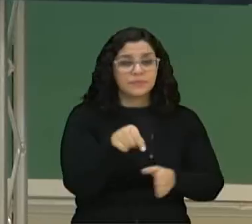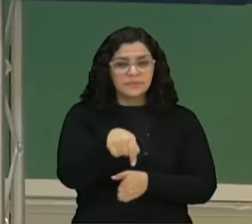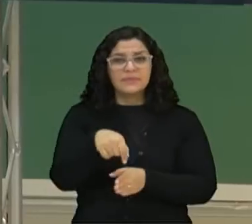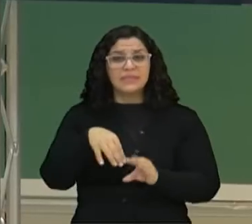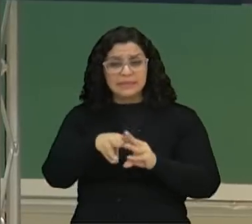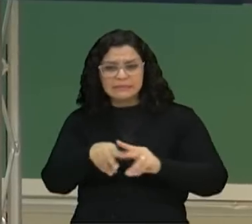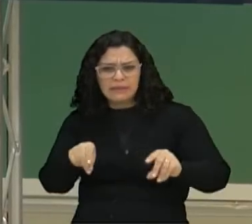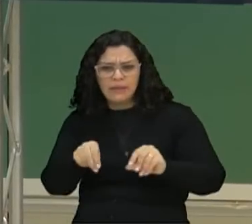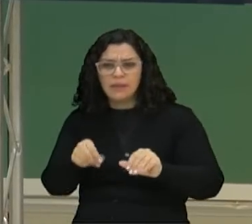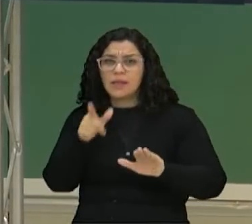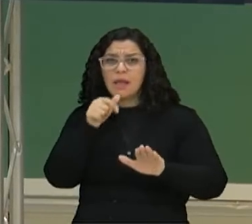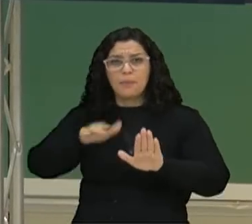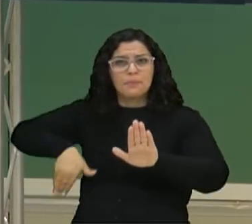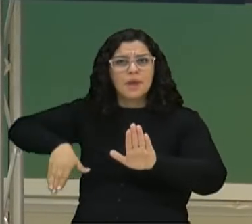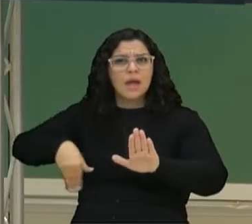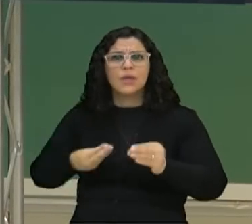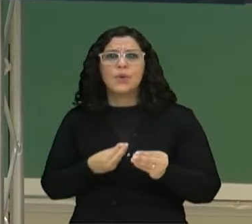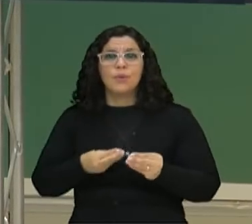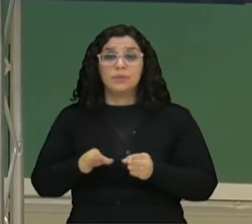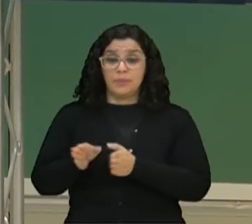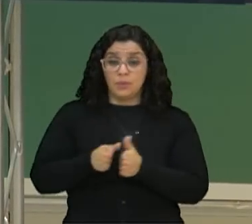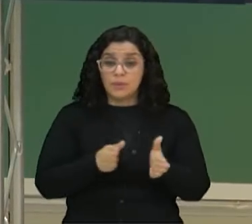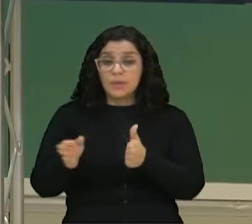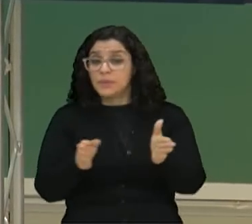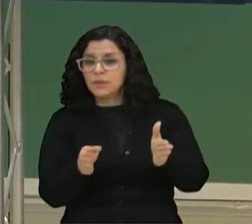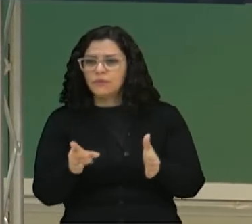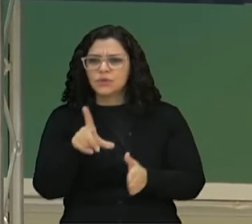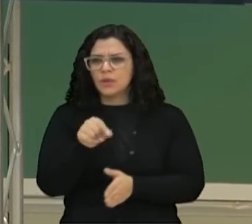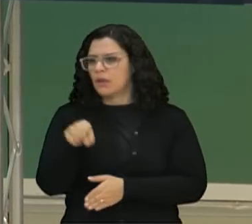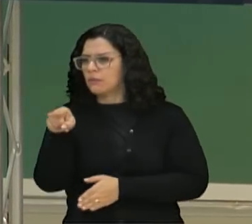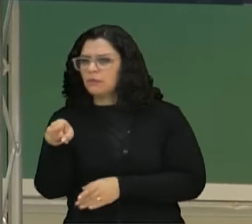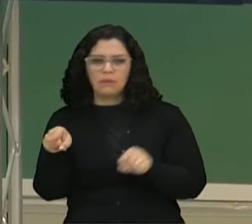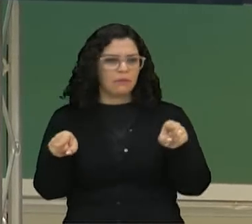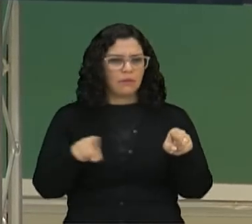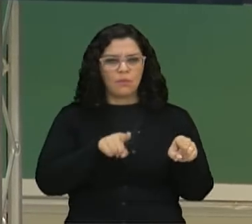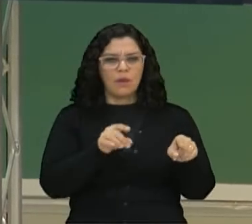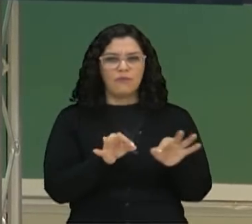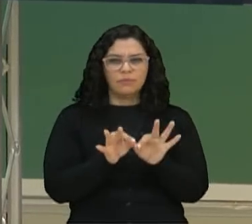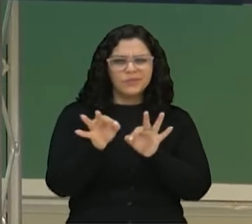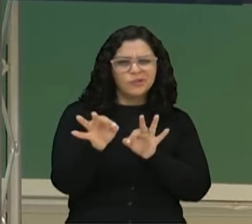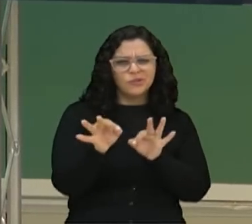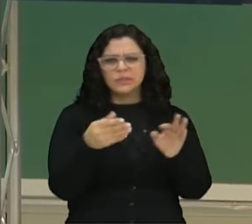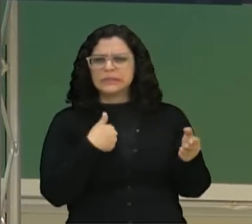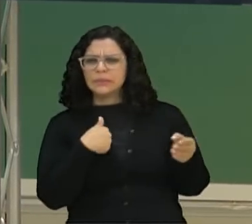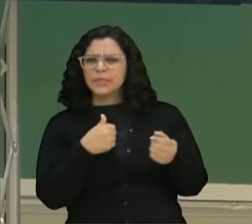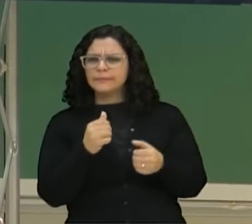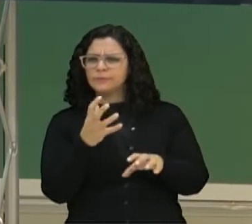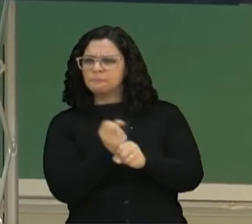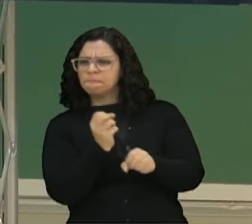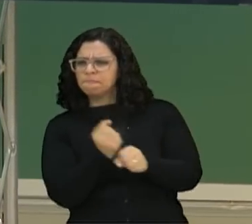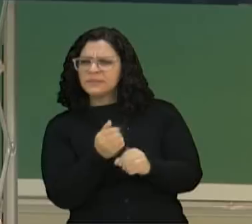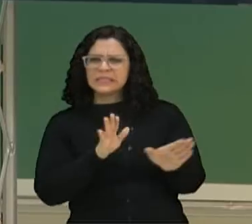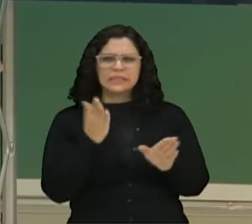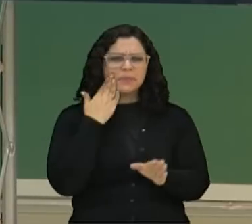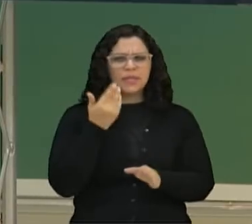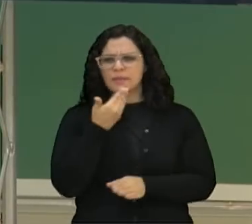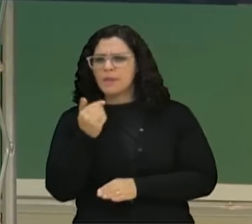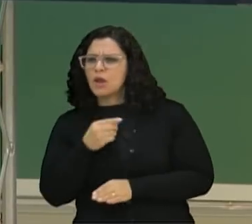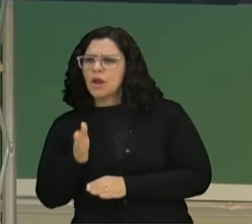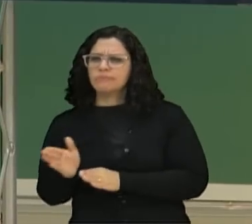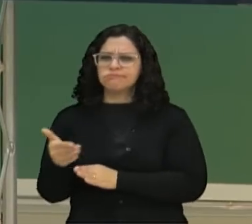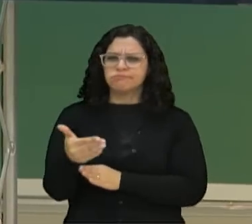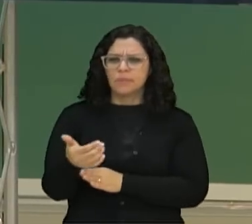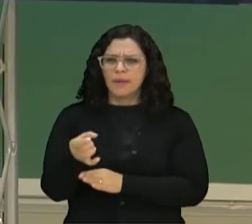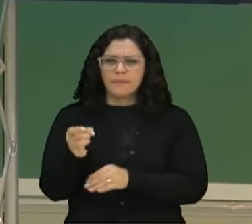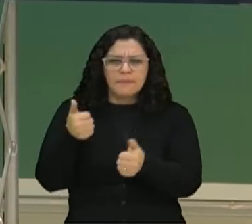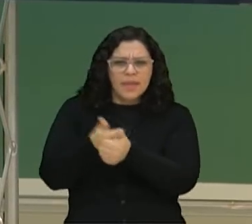né? Avaliação e escolha da rota, então você vai ter que avaliar, medir ali mais ou menos o que vai ter que ser